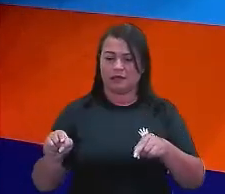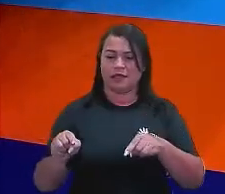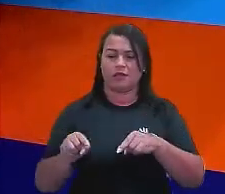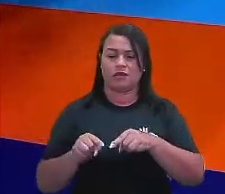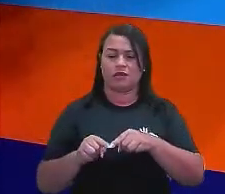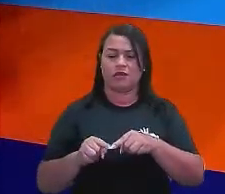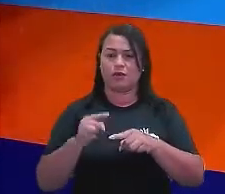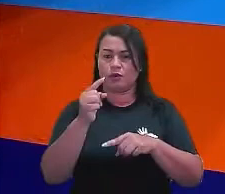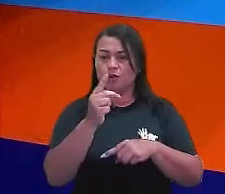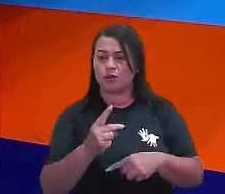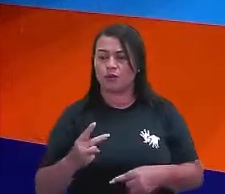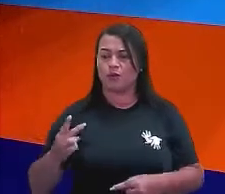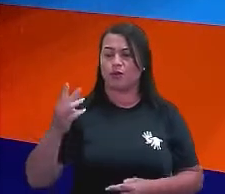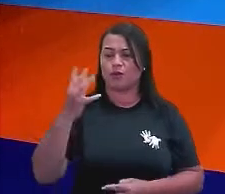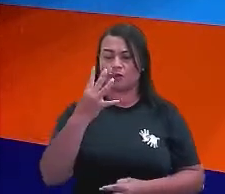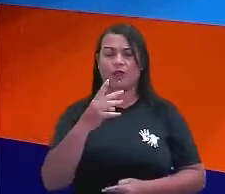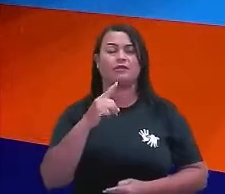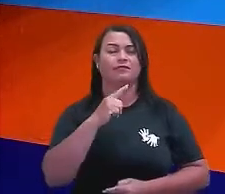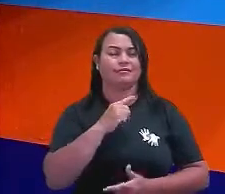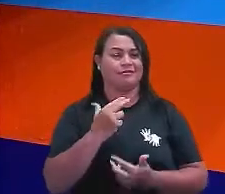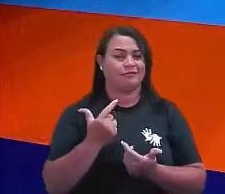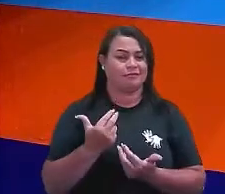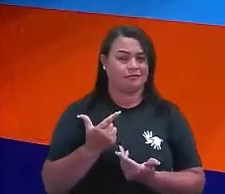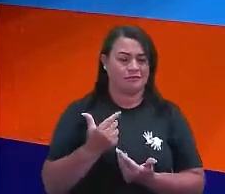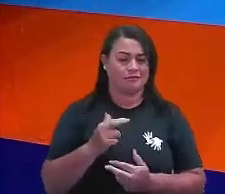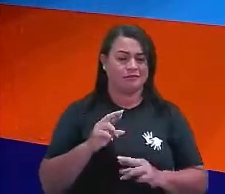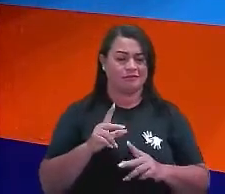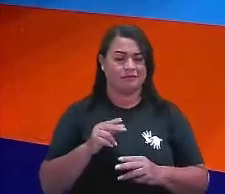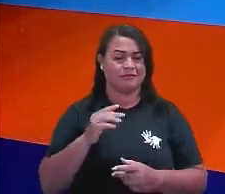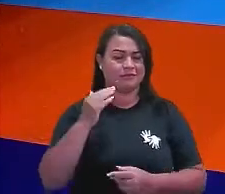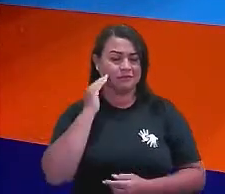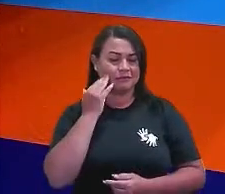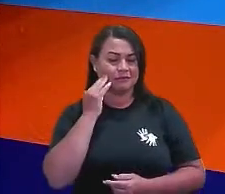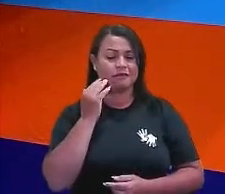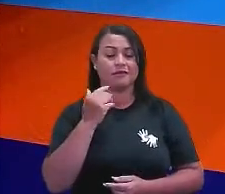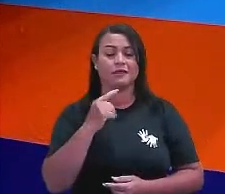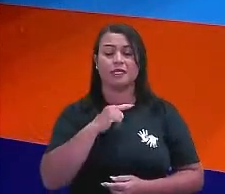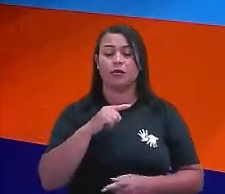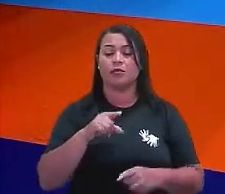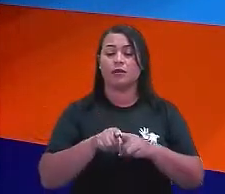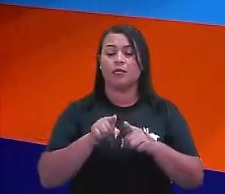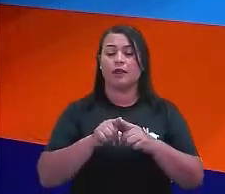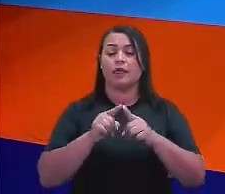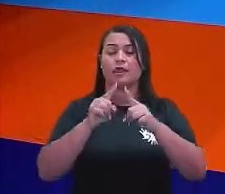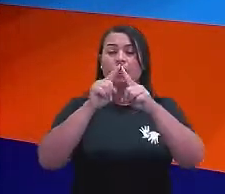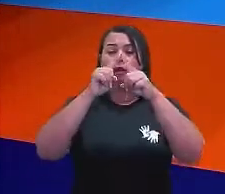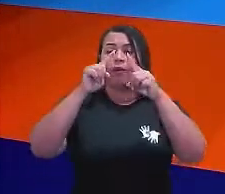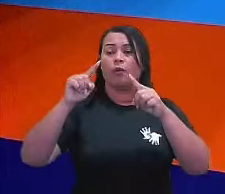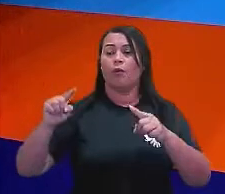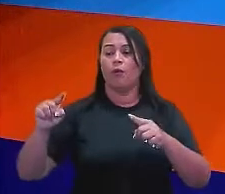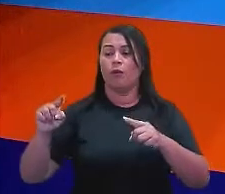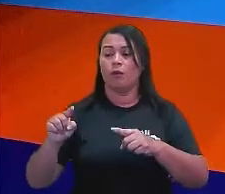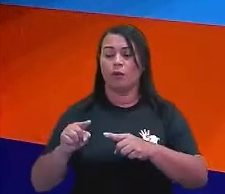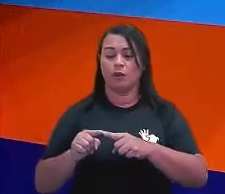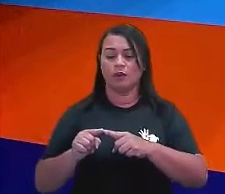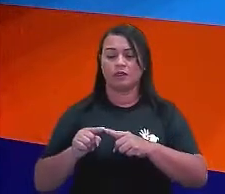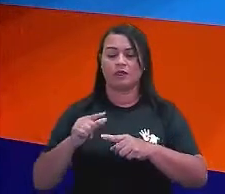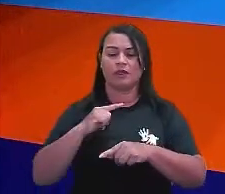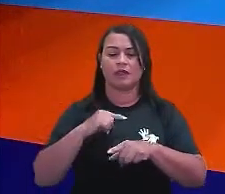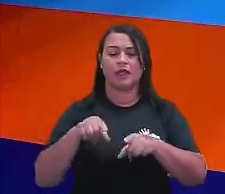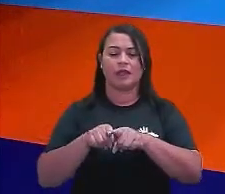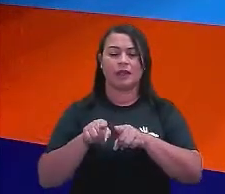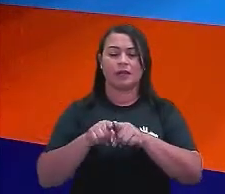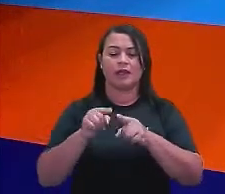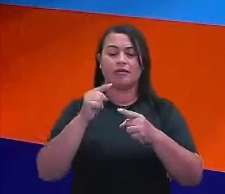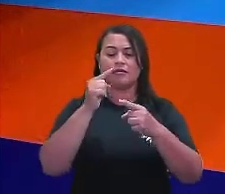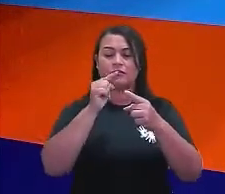4 têm que ser iguais, tá? E aí, a gente tem o losango, né, que possui 4 lados, todos eles